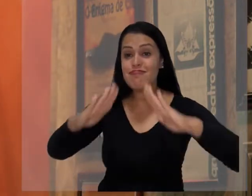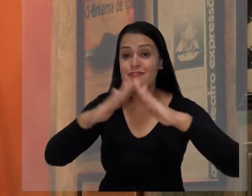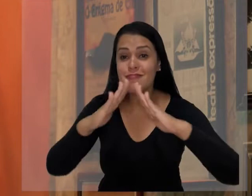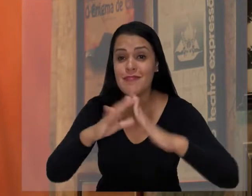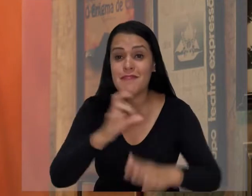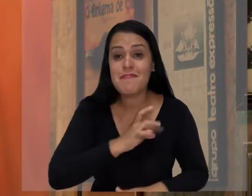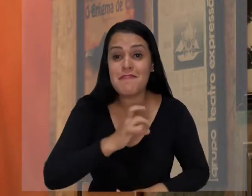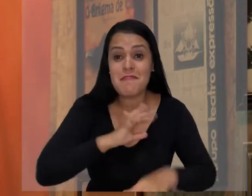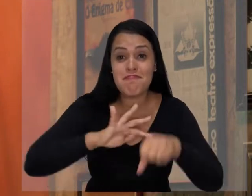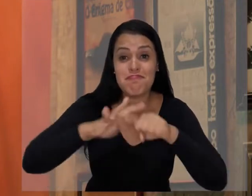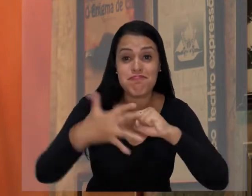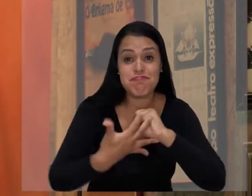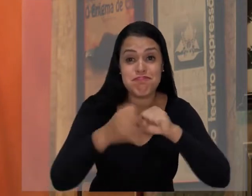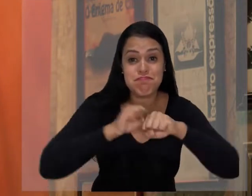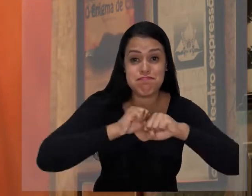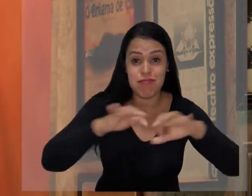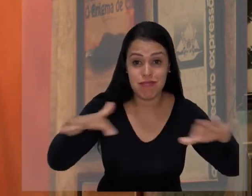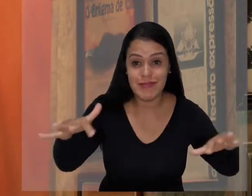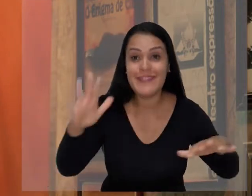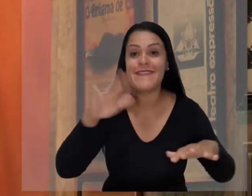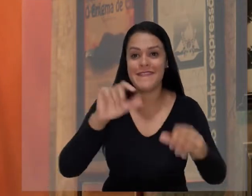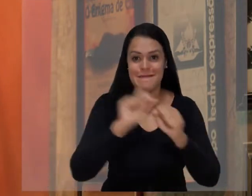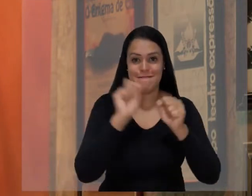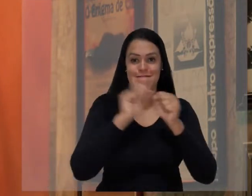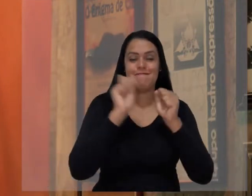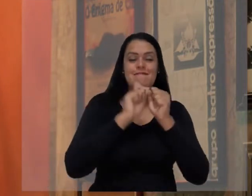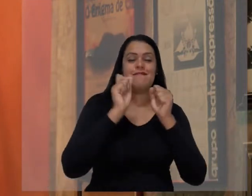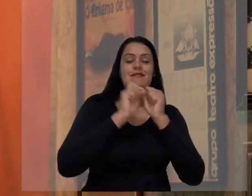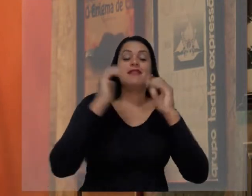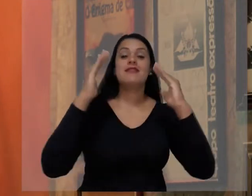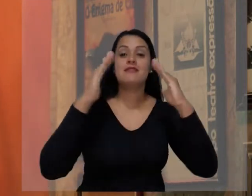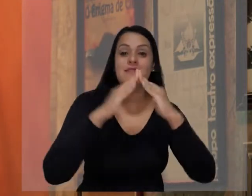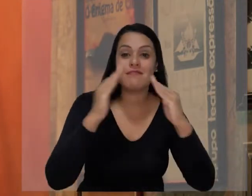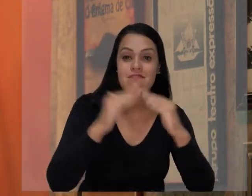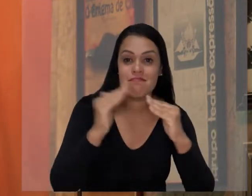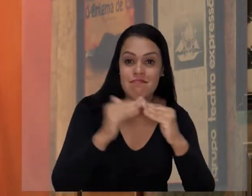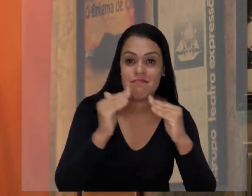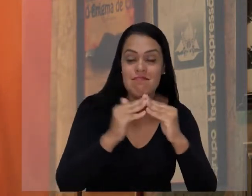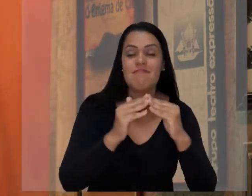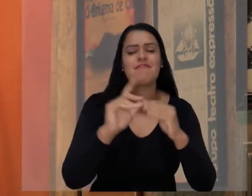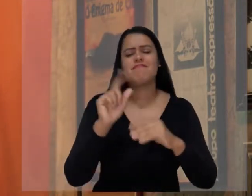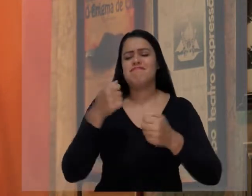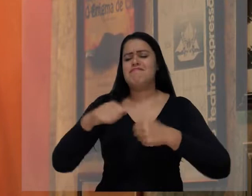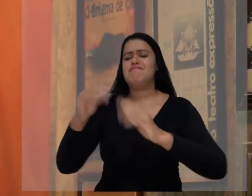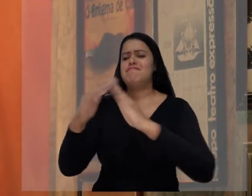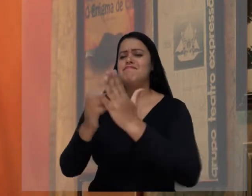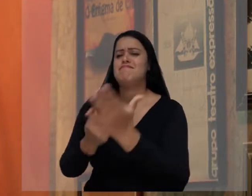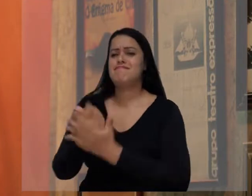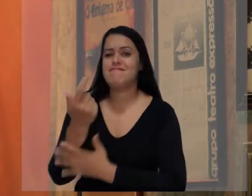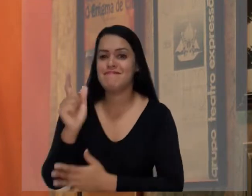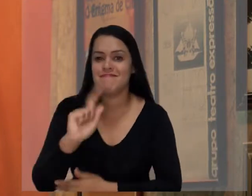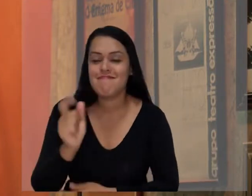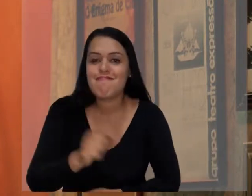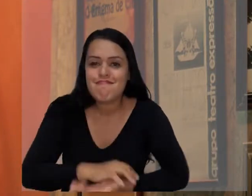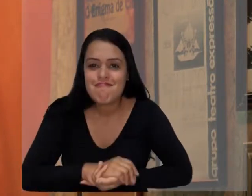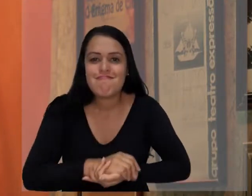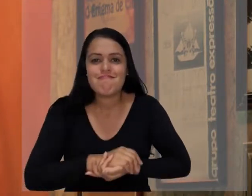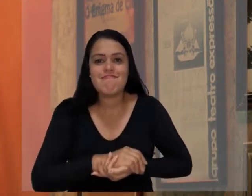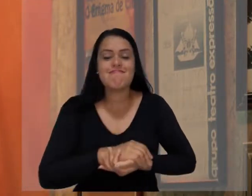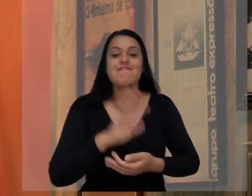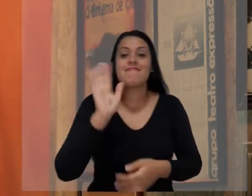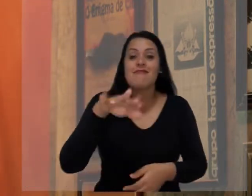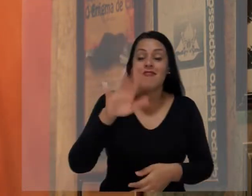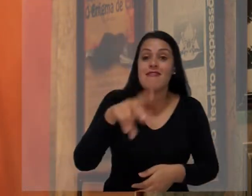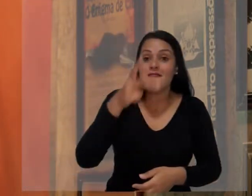com medo do vírus. Aí faz o pão em casa e não precisa sair para a padaria. E também para quem